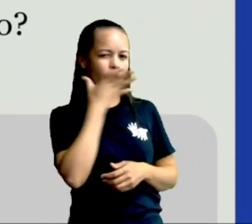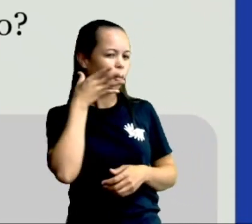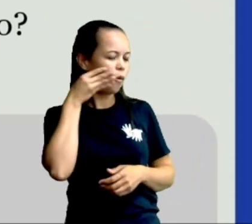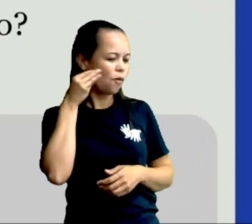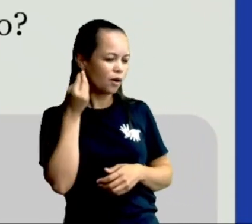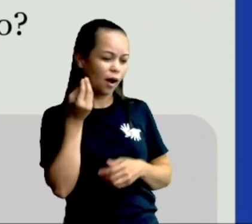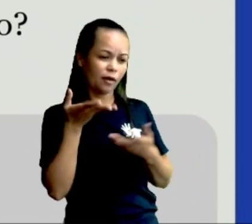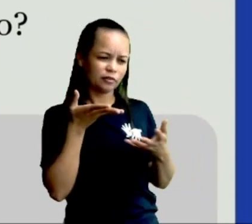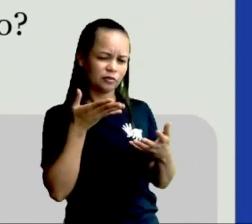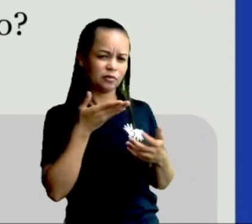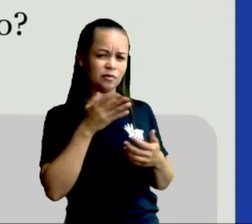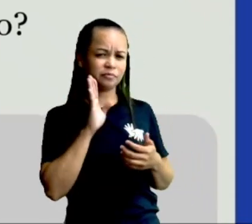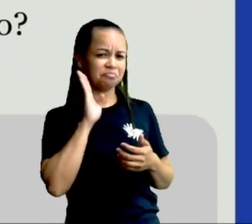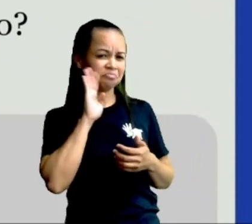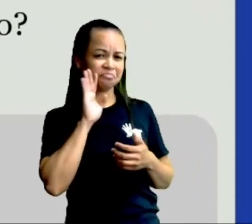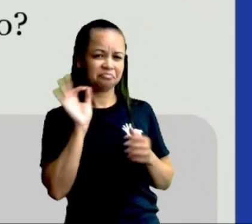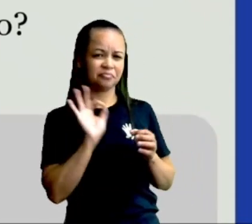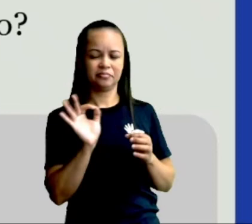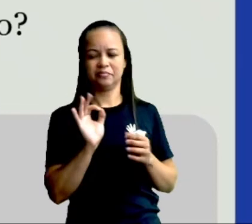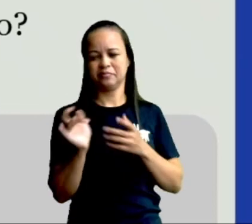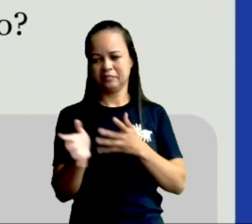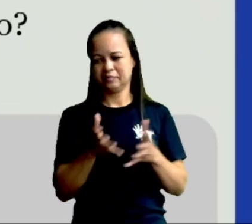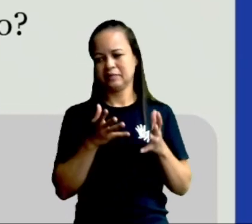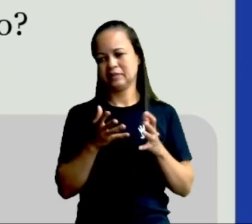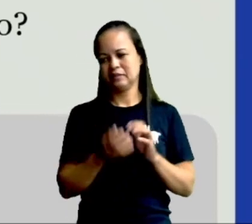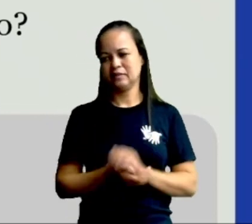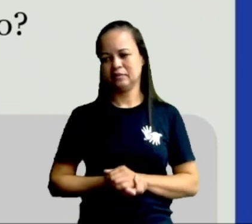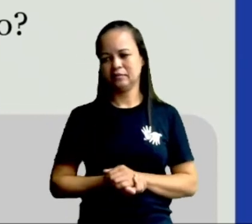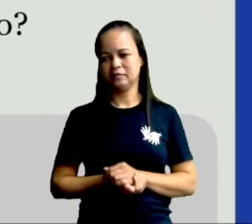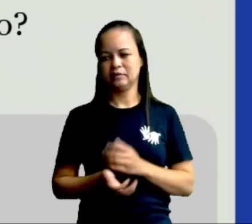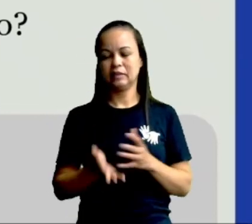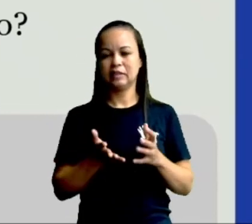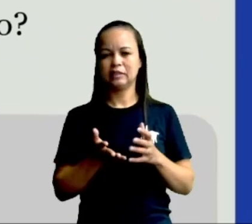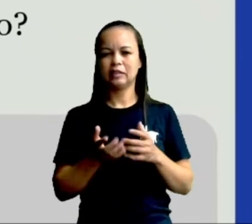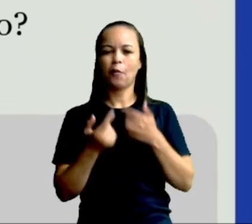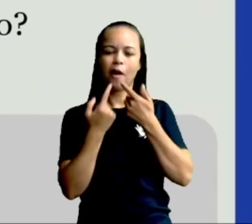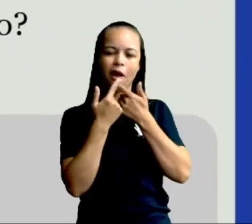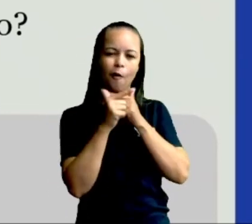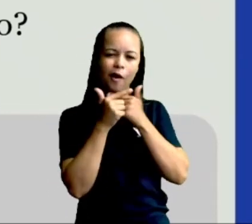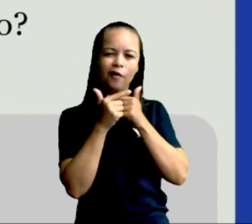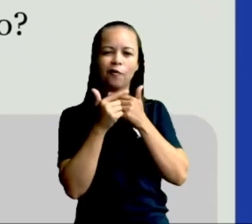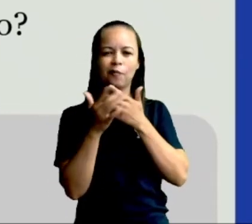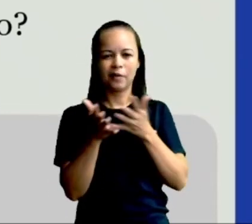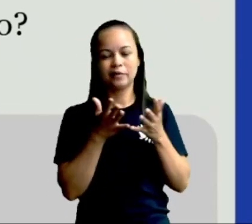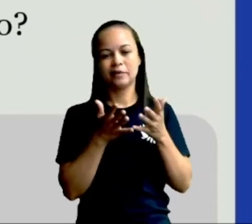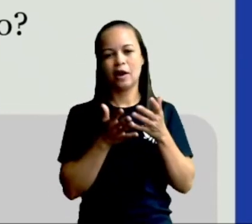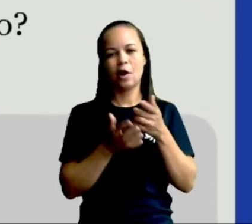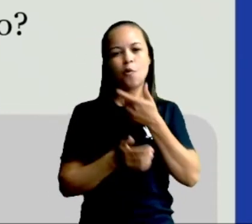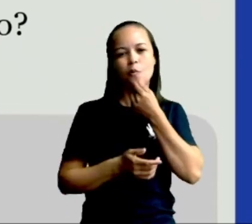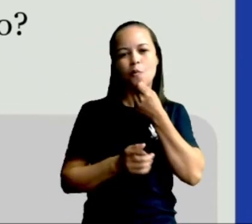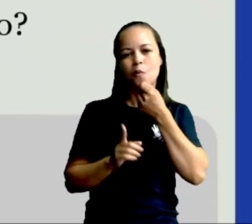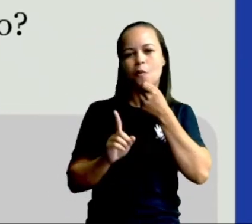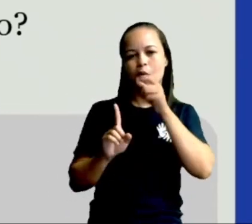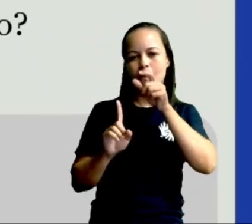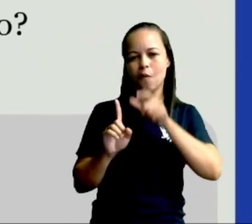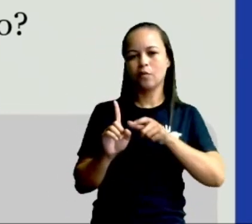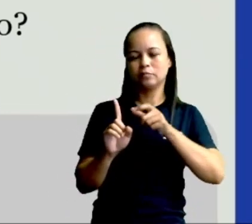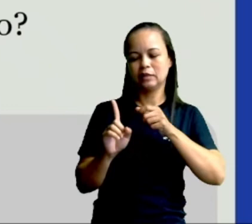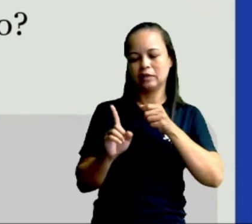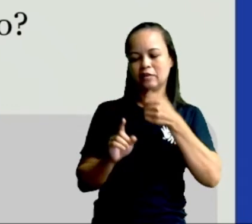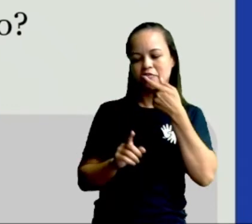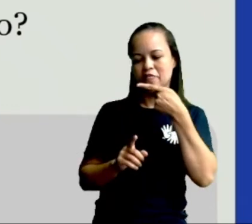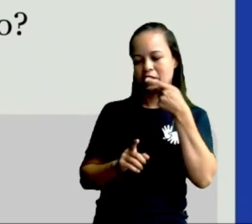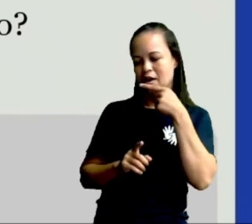termina dizendo stand-up comedy. Então, é uma comédia. O cara está dizendo uma piada para ele. Ele não